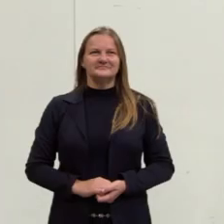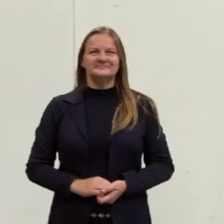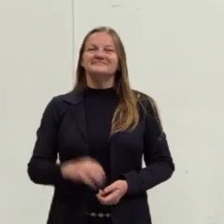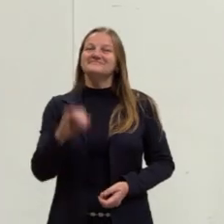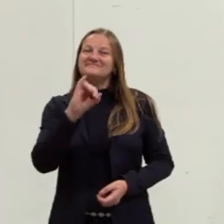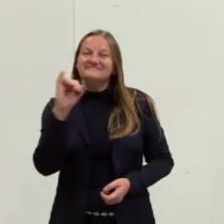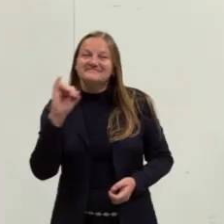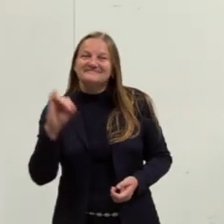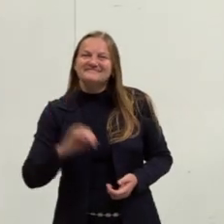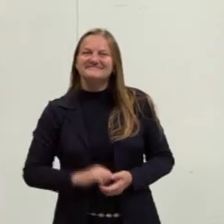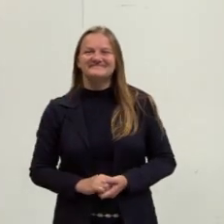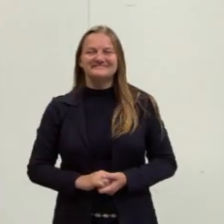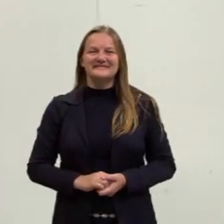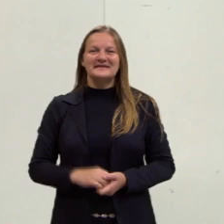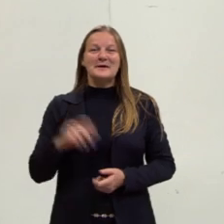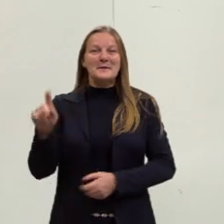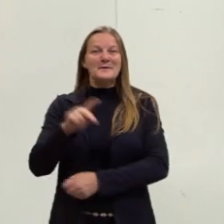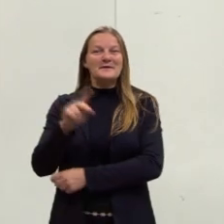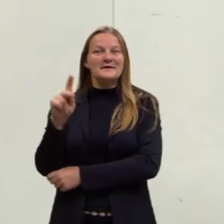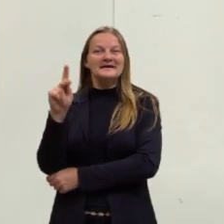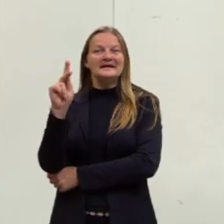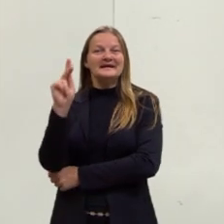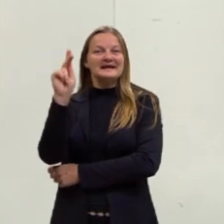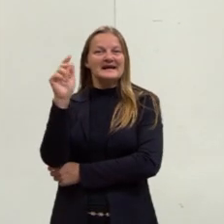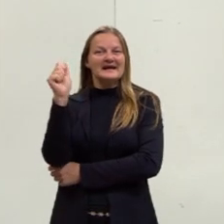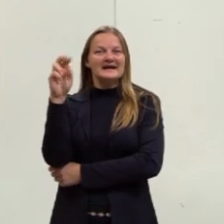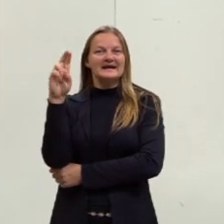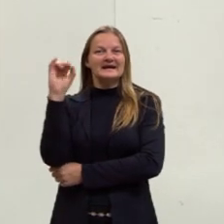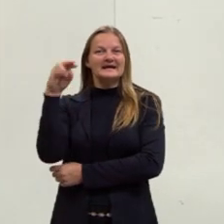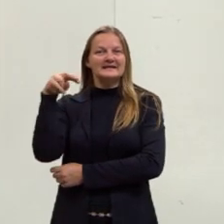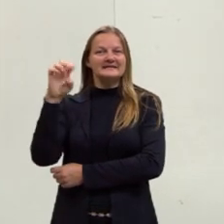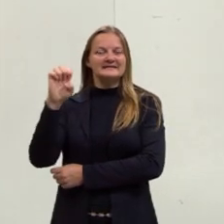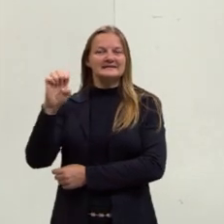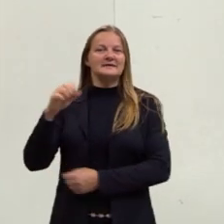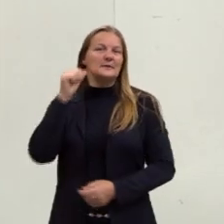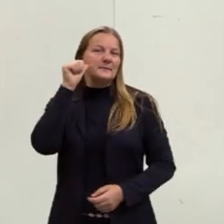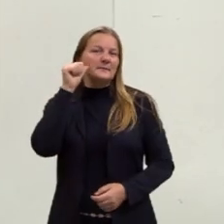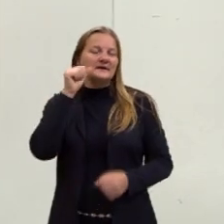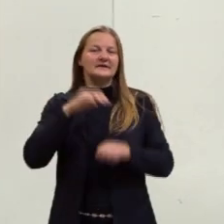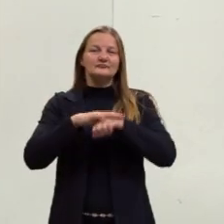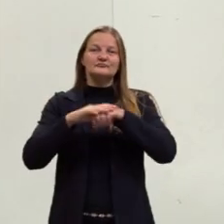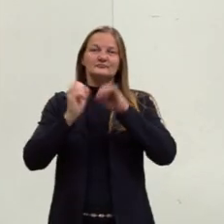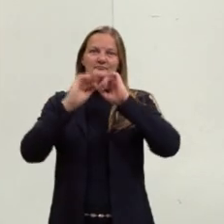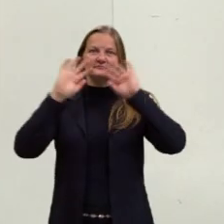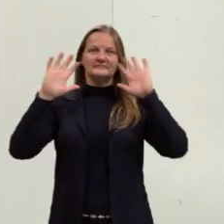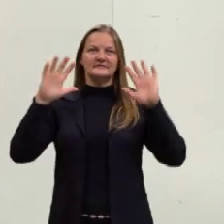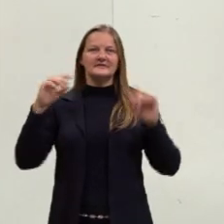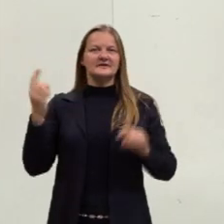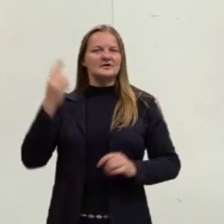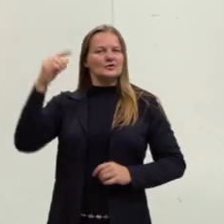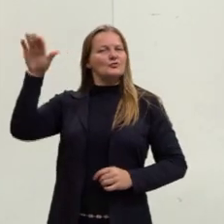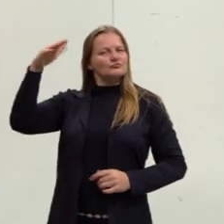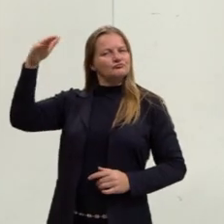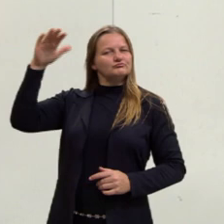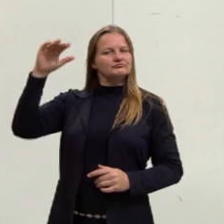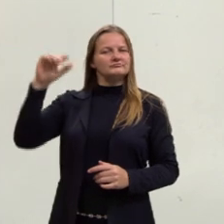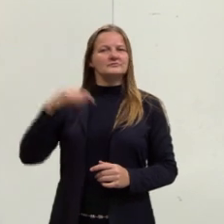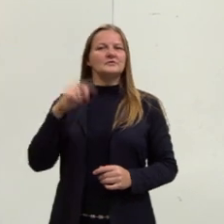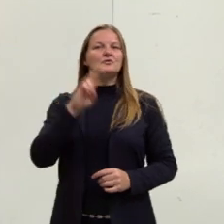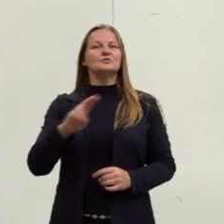Olá eu sou a professora Karine bitenbender eu sou uma mulher de pele clara estatura mediana